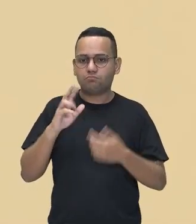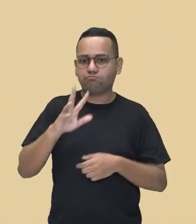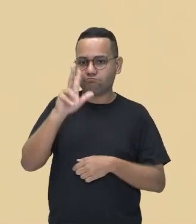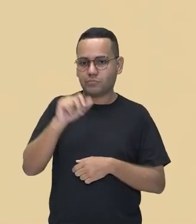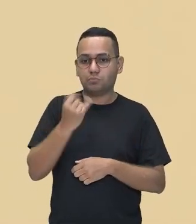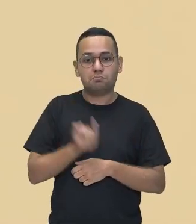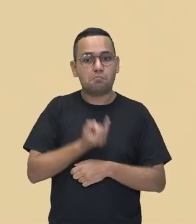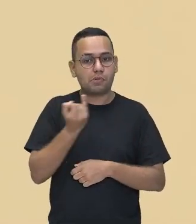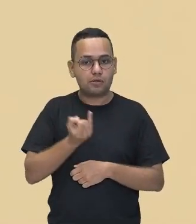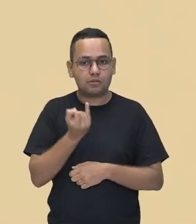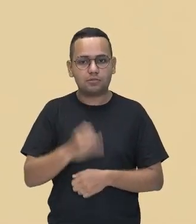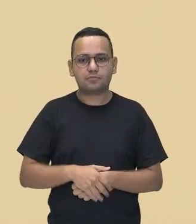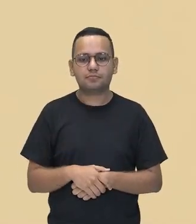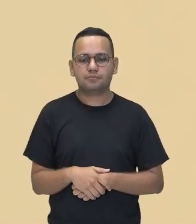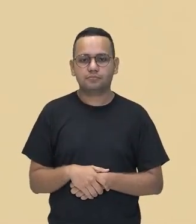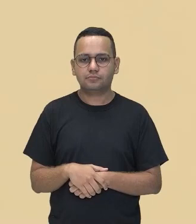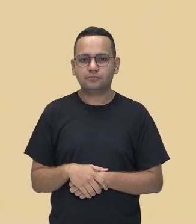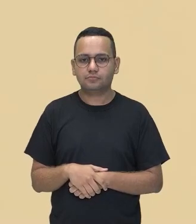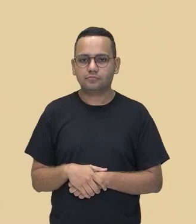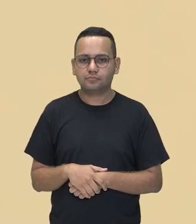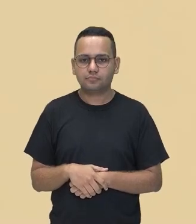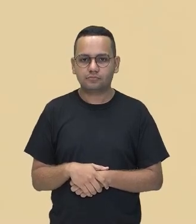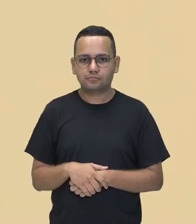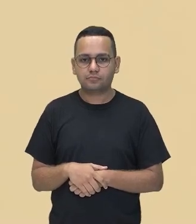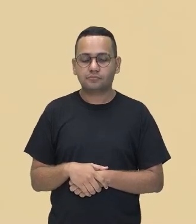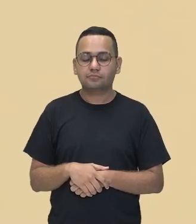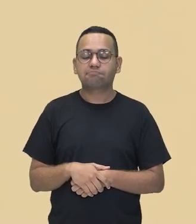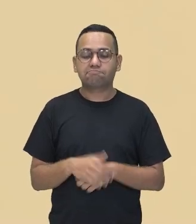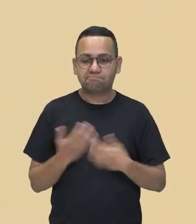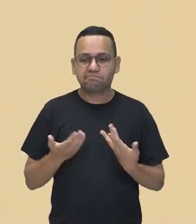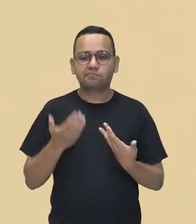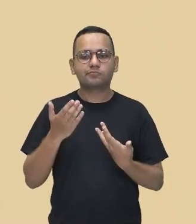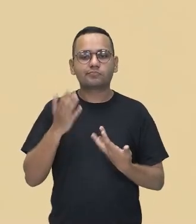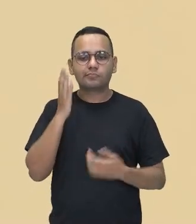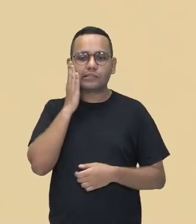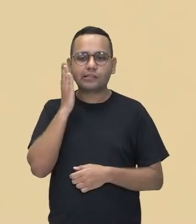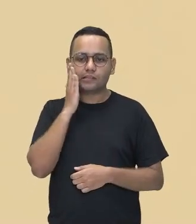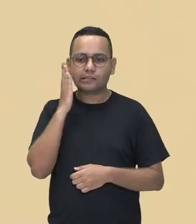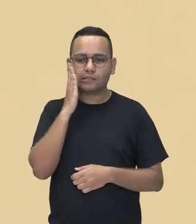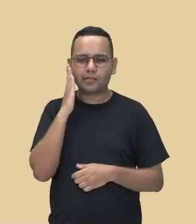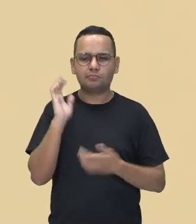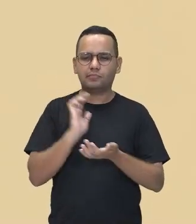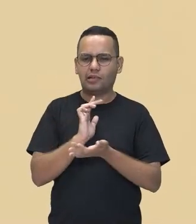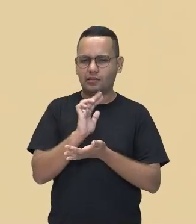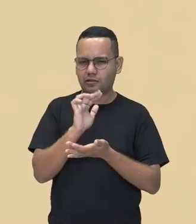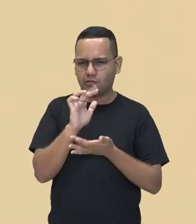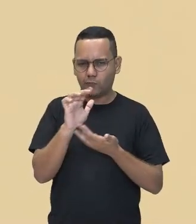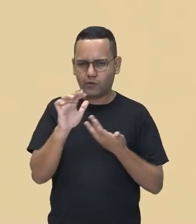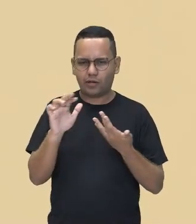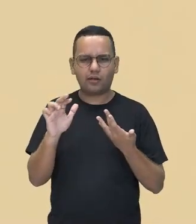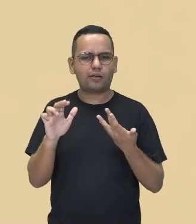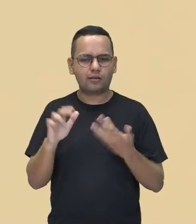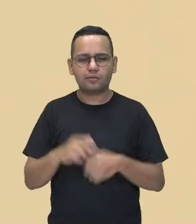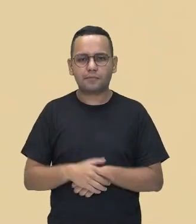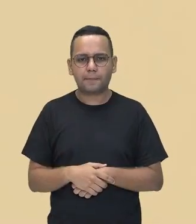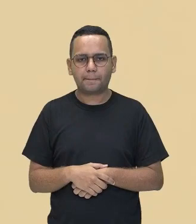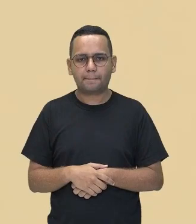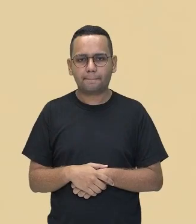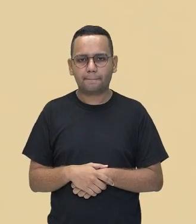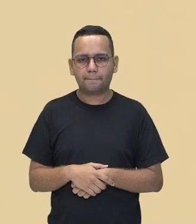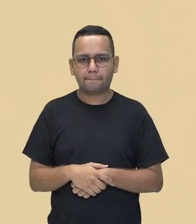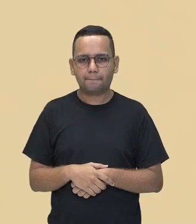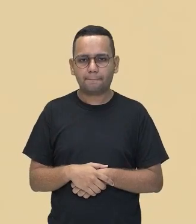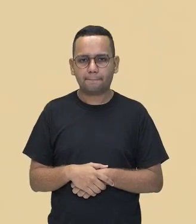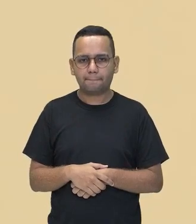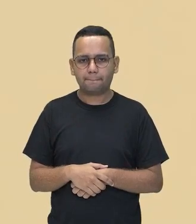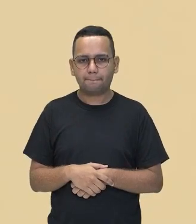Tá? E exatamente pensando, então, nessa diversidade, nesta pluralidade, nós temos, então, aí